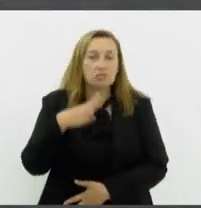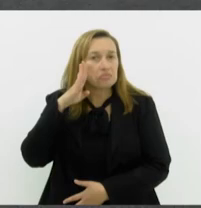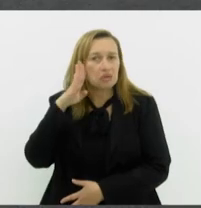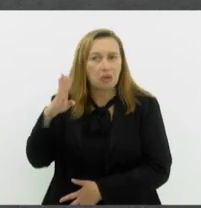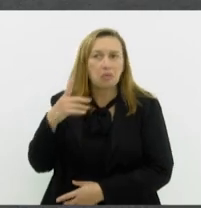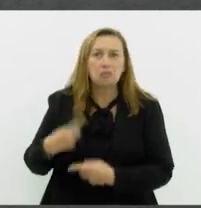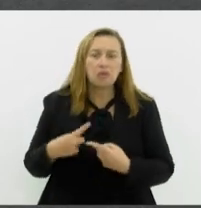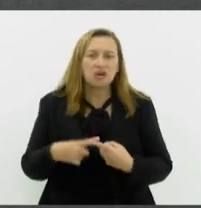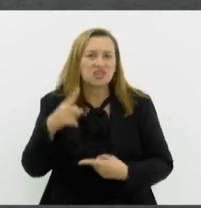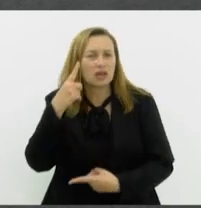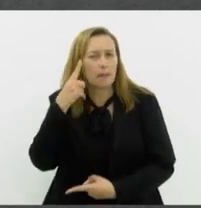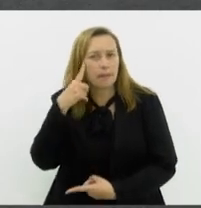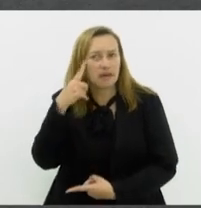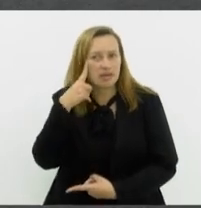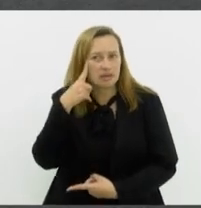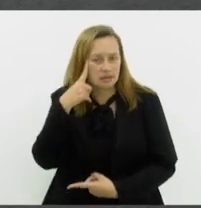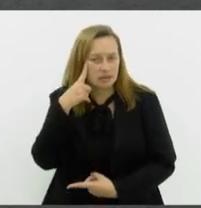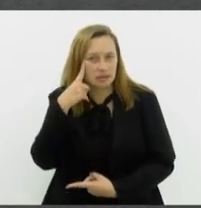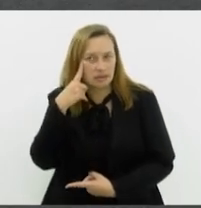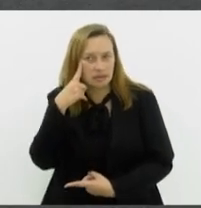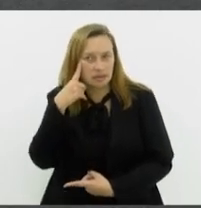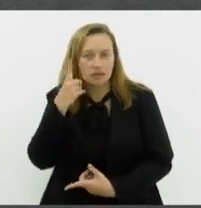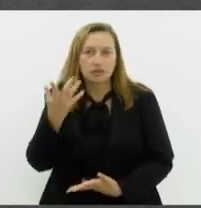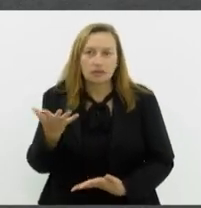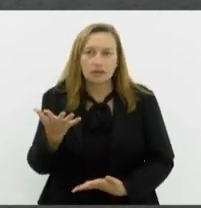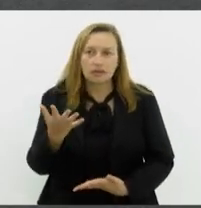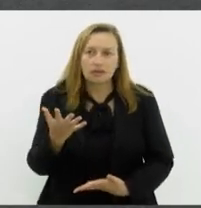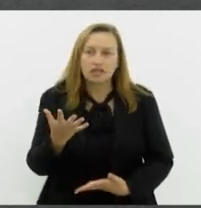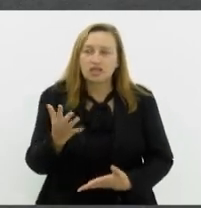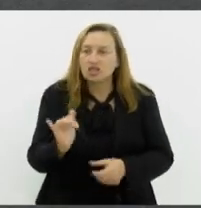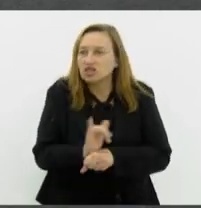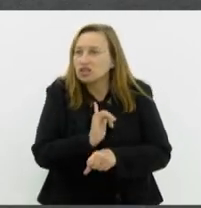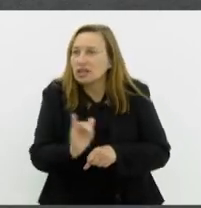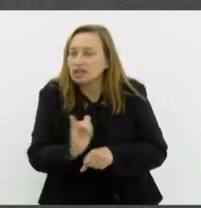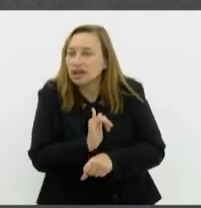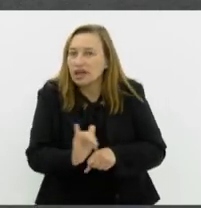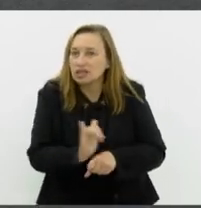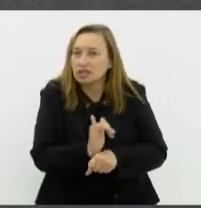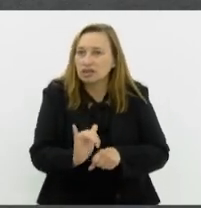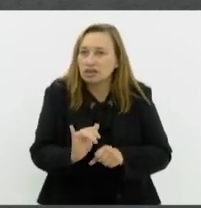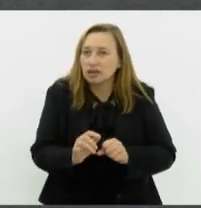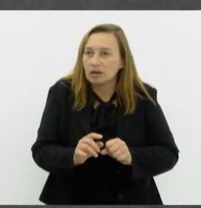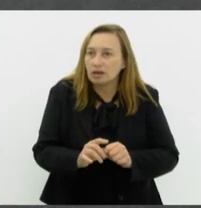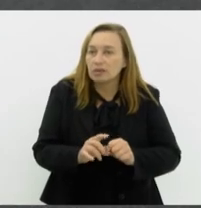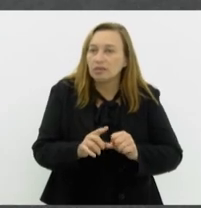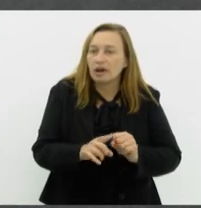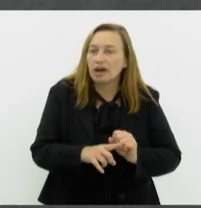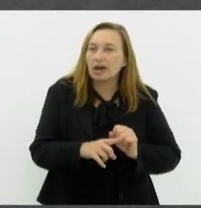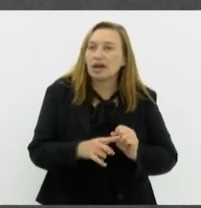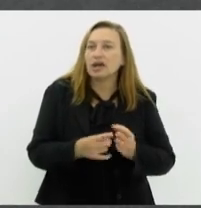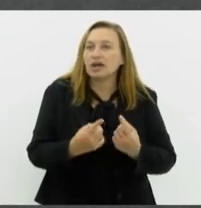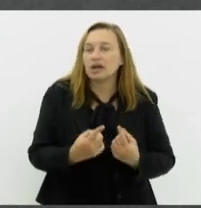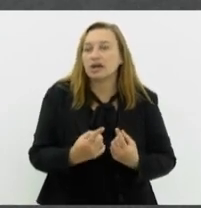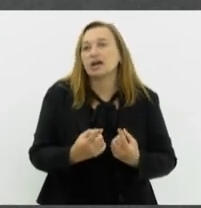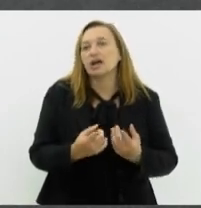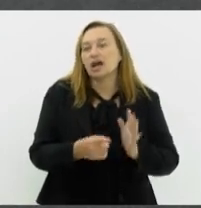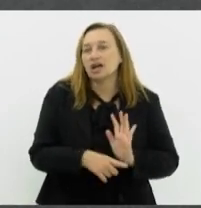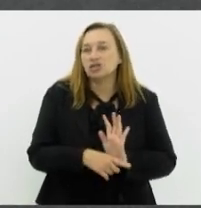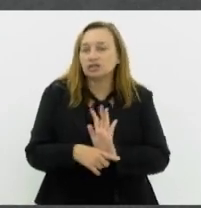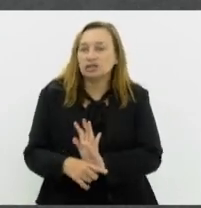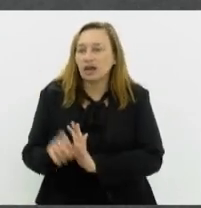gente pense no arcabouço de medidas para coibir a violência contra a mulher e, quando essa mulher se